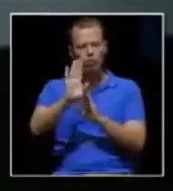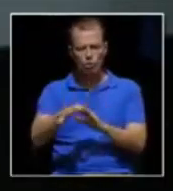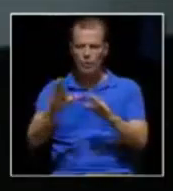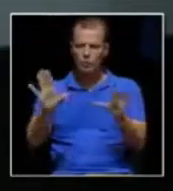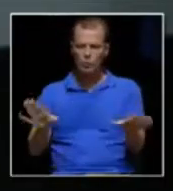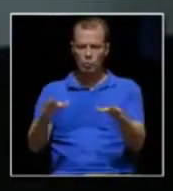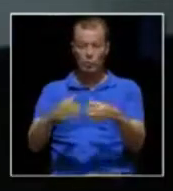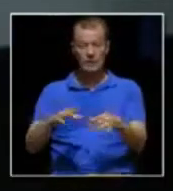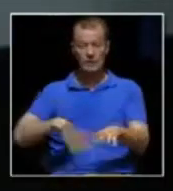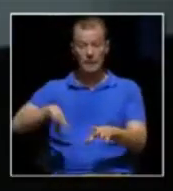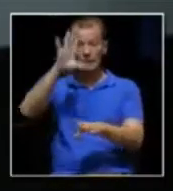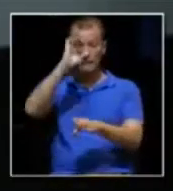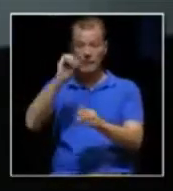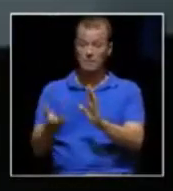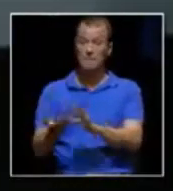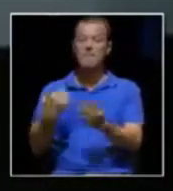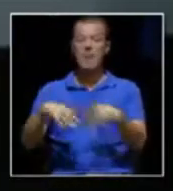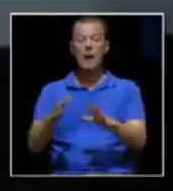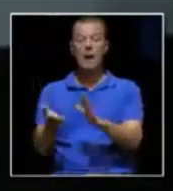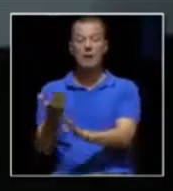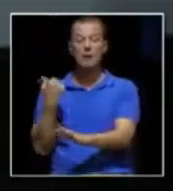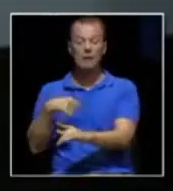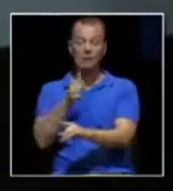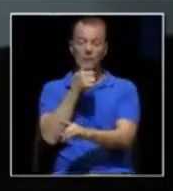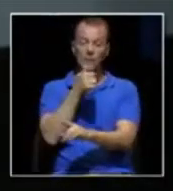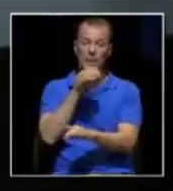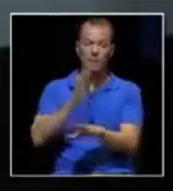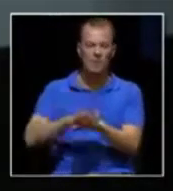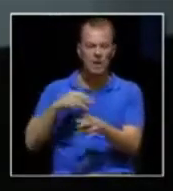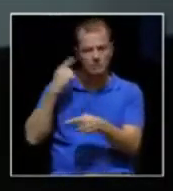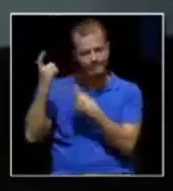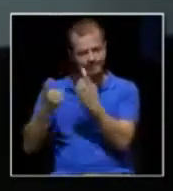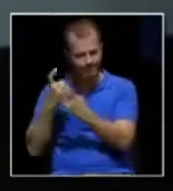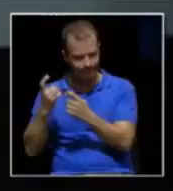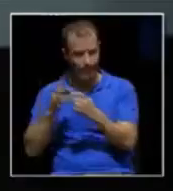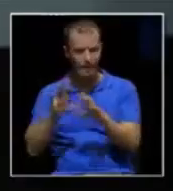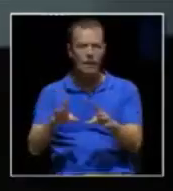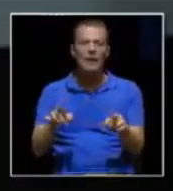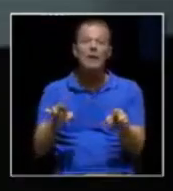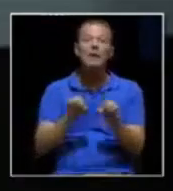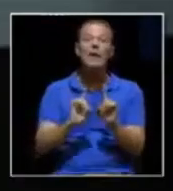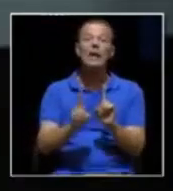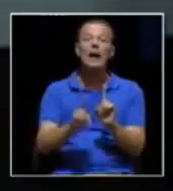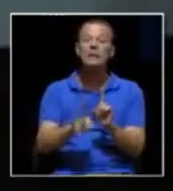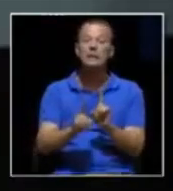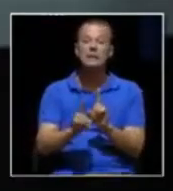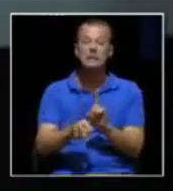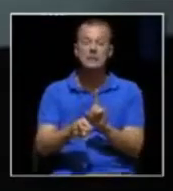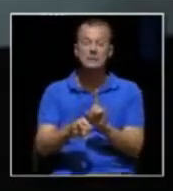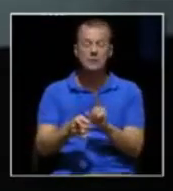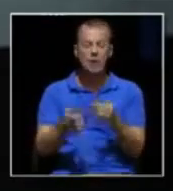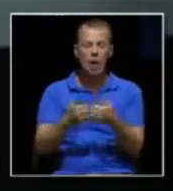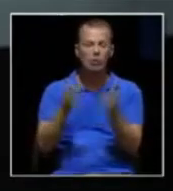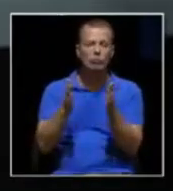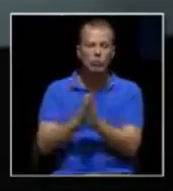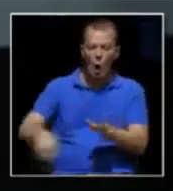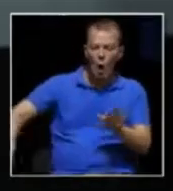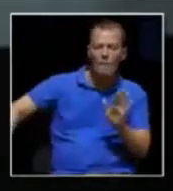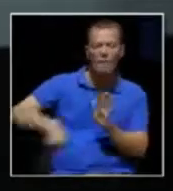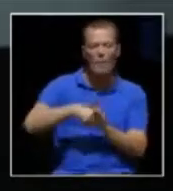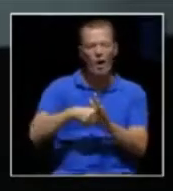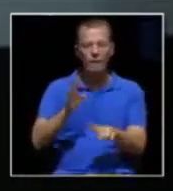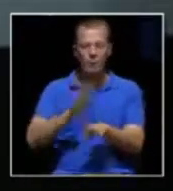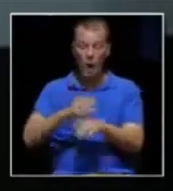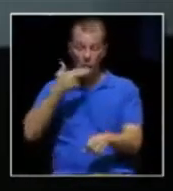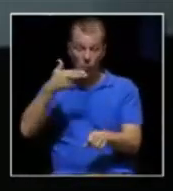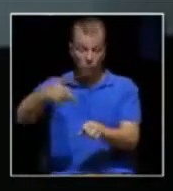Ministros, mas foi retirada para reflexão interministerial. Por outras palavras, tudo leva a crer que houve pressão do lobby do